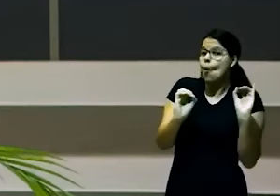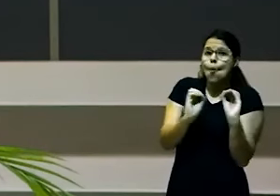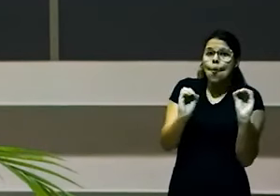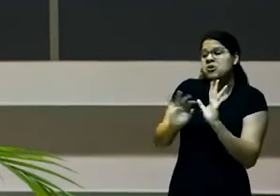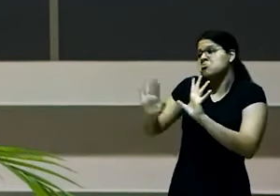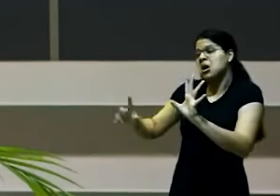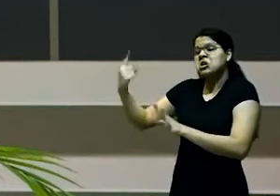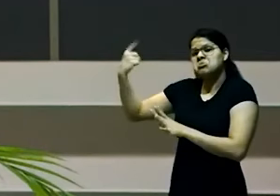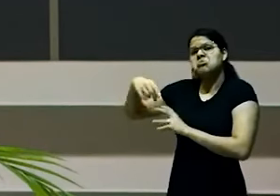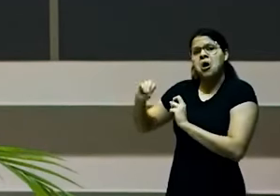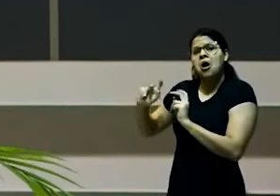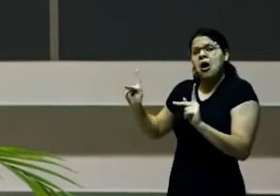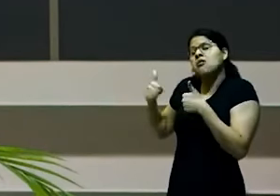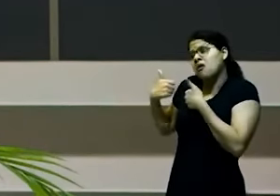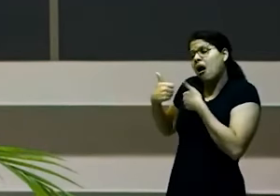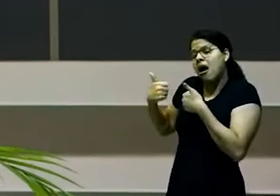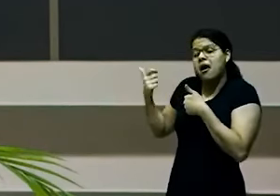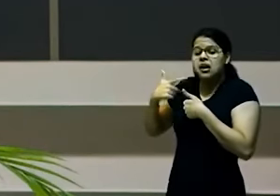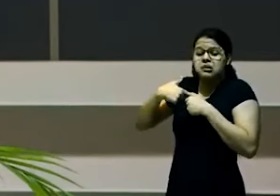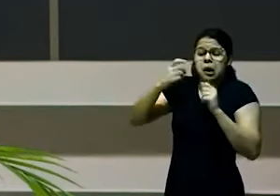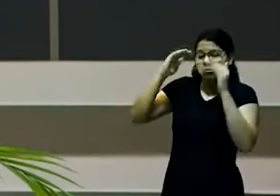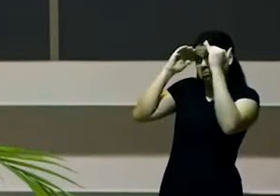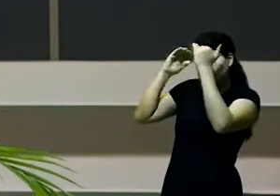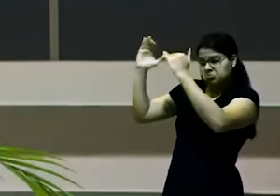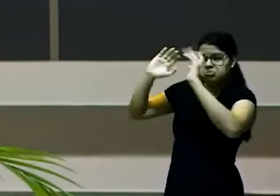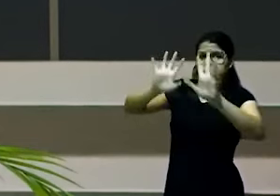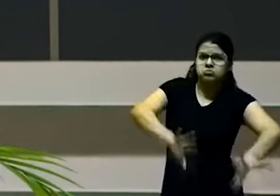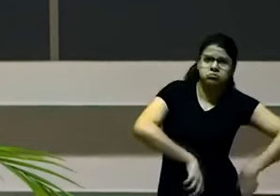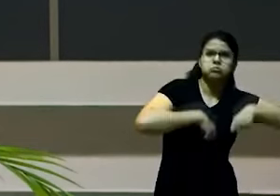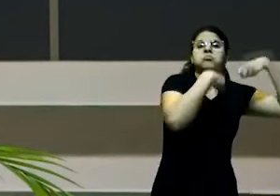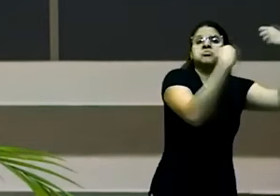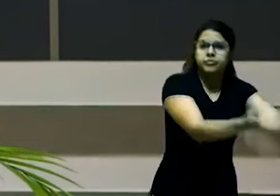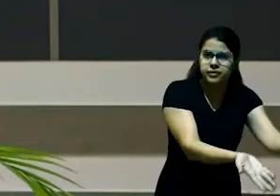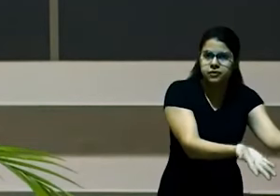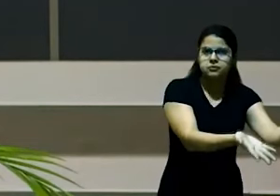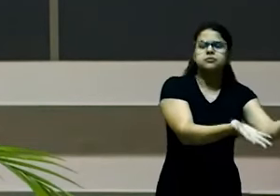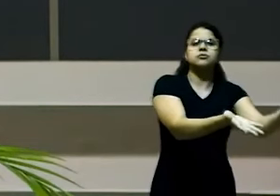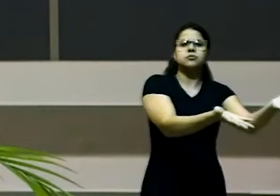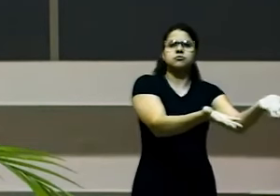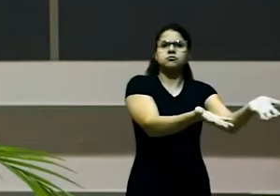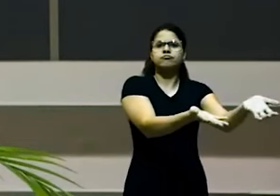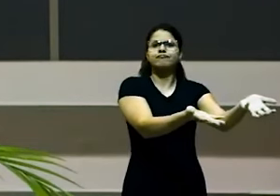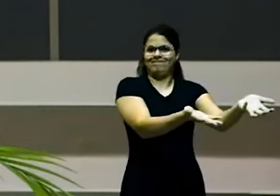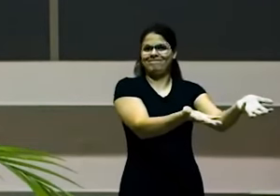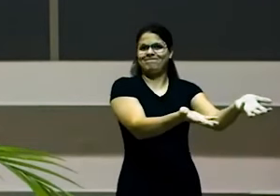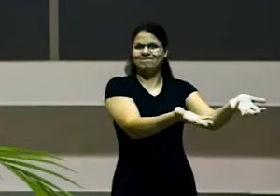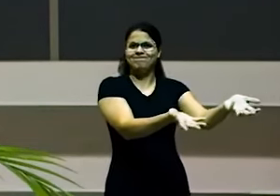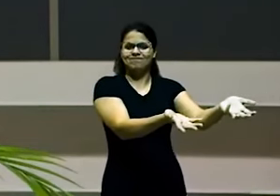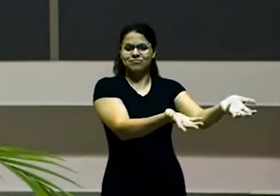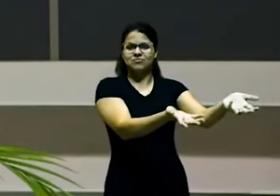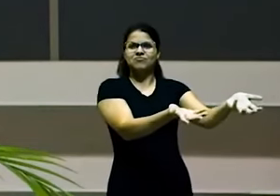tua palavra eu vou lançar a rede e Pedro lançou a